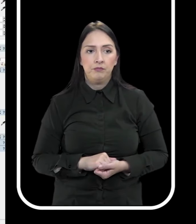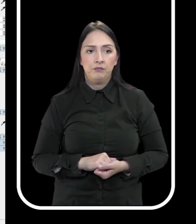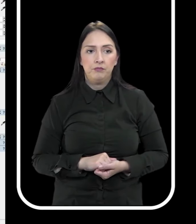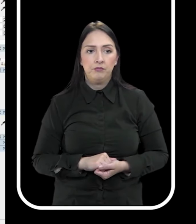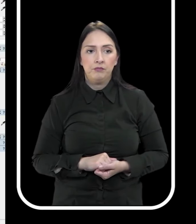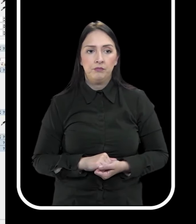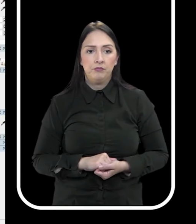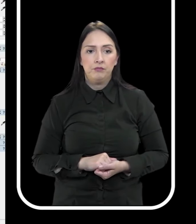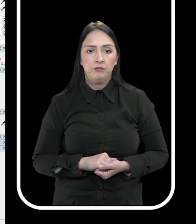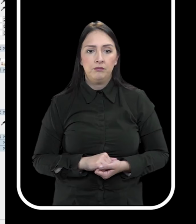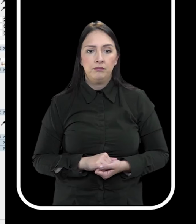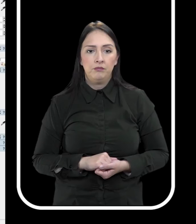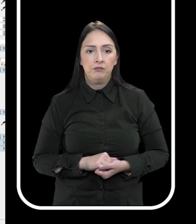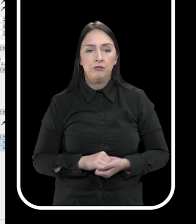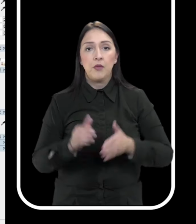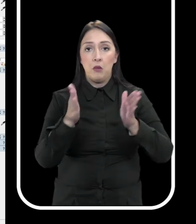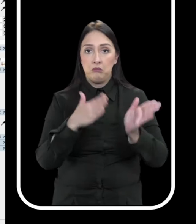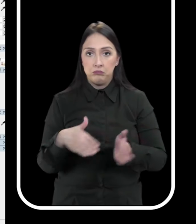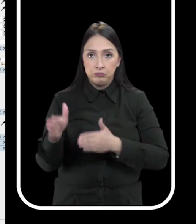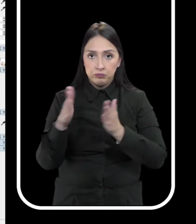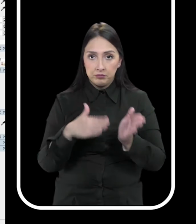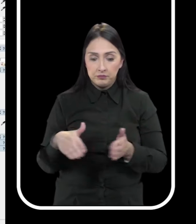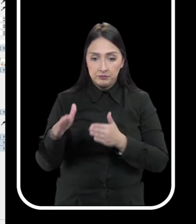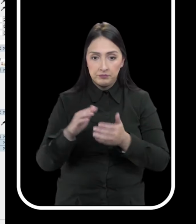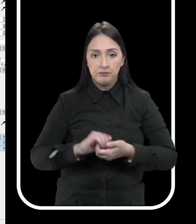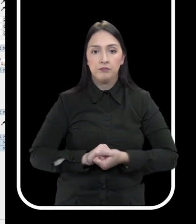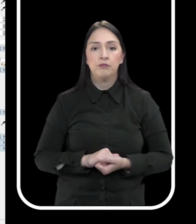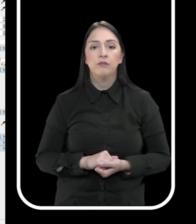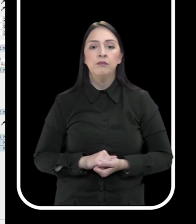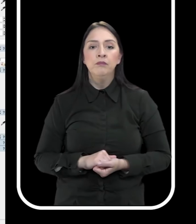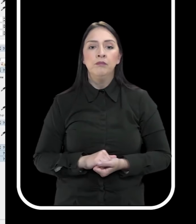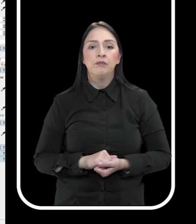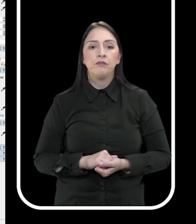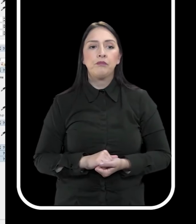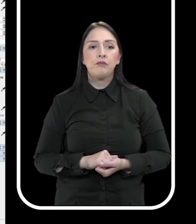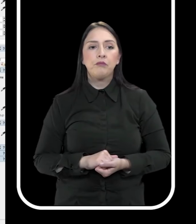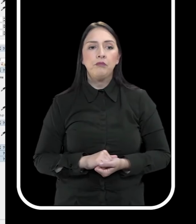ok? E temos um processamento.